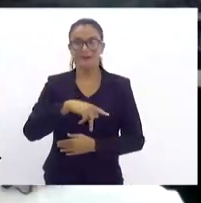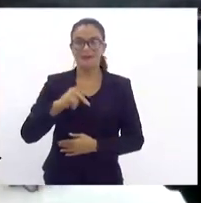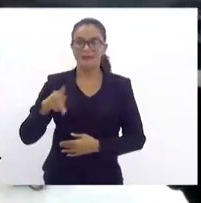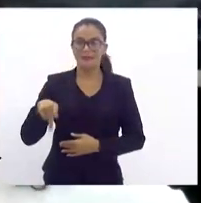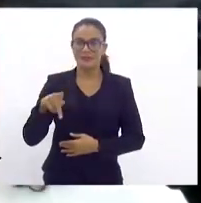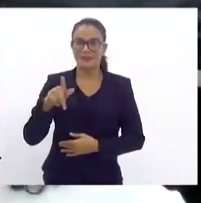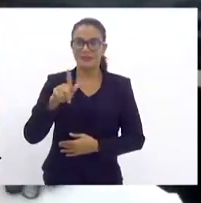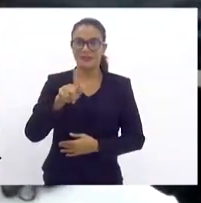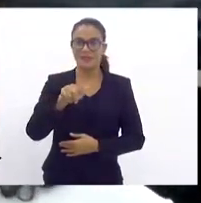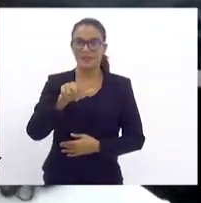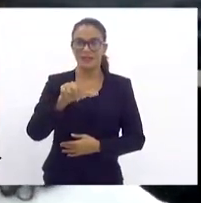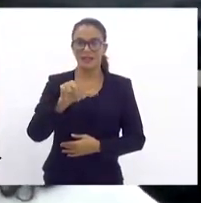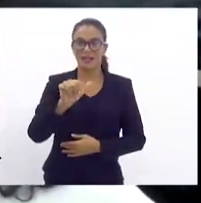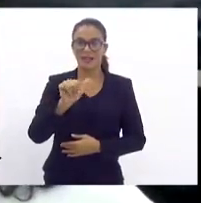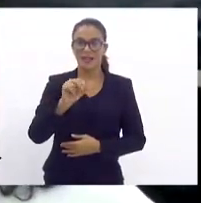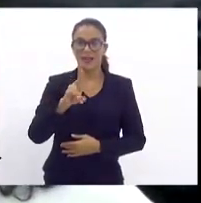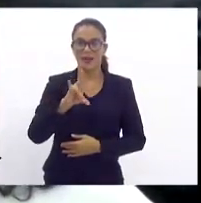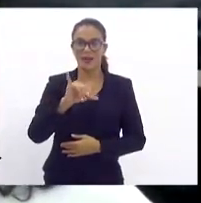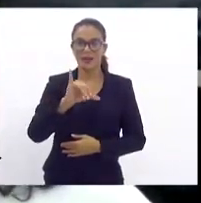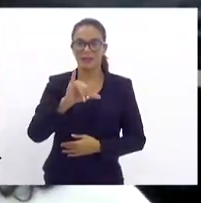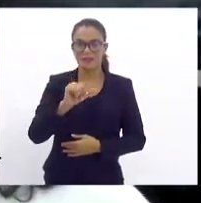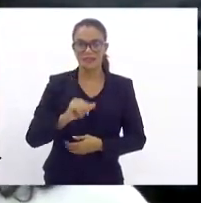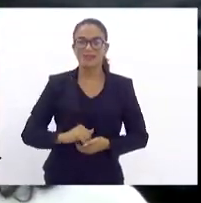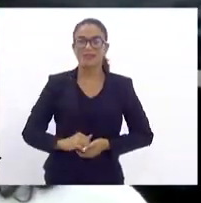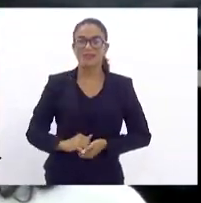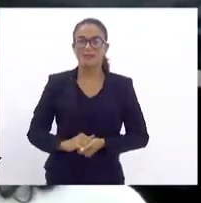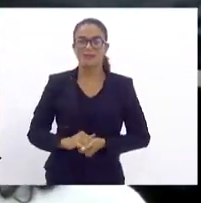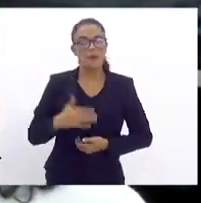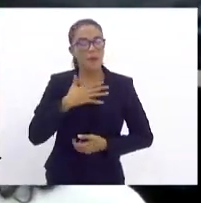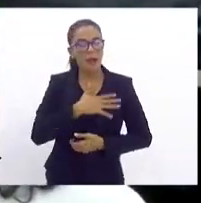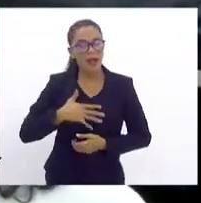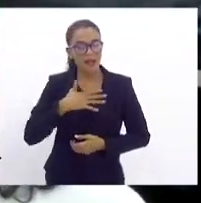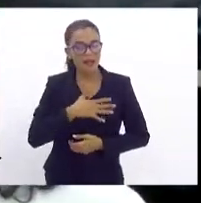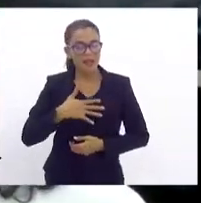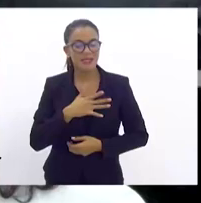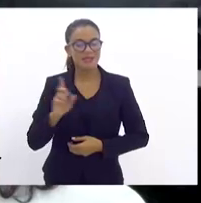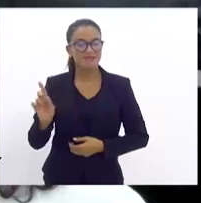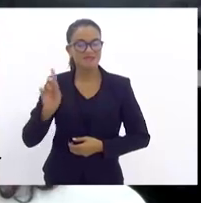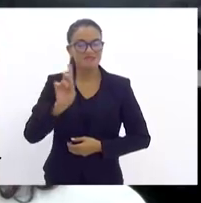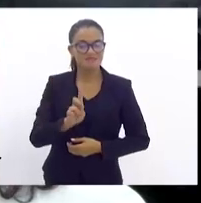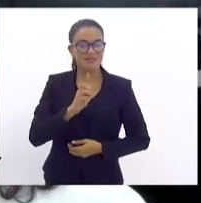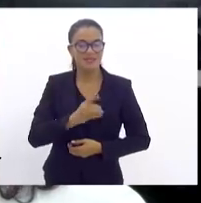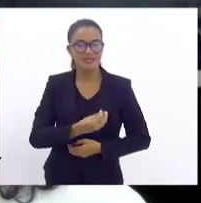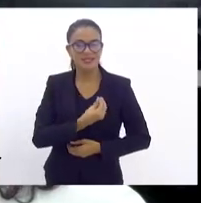do auxílio de Araújo uma alegria pela sua presença